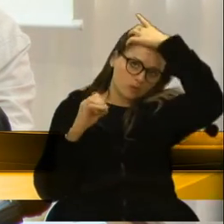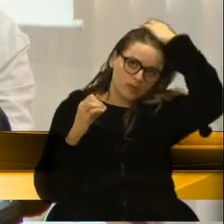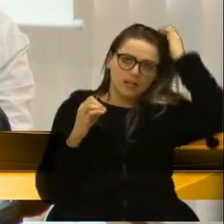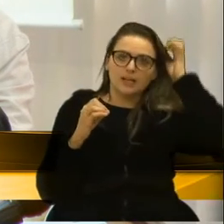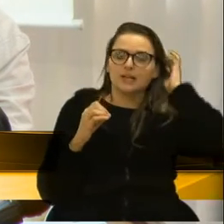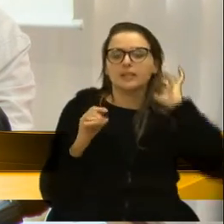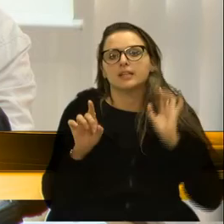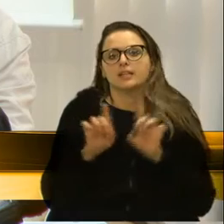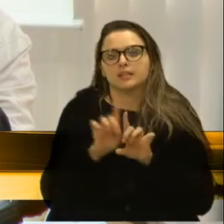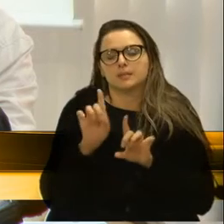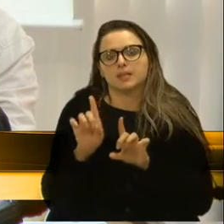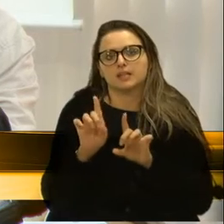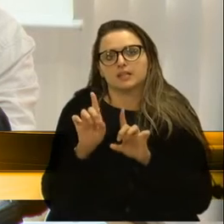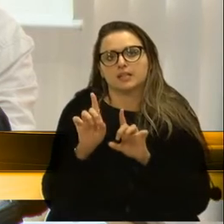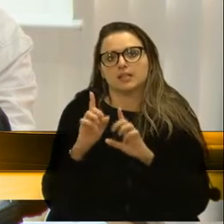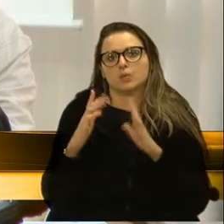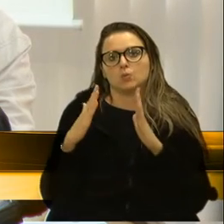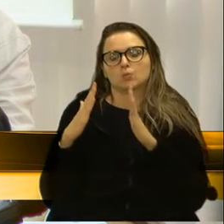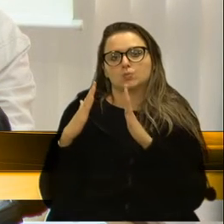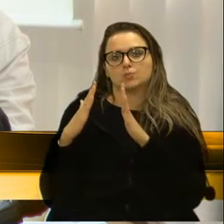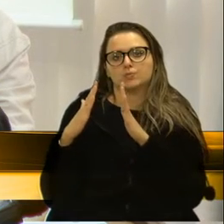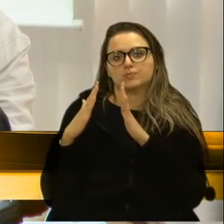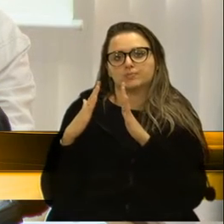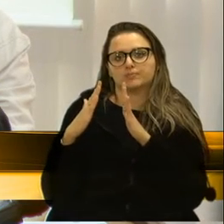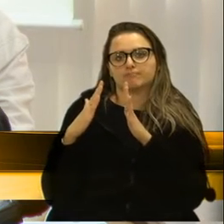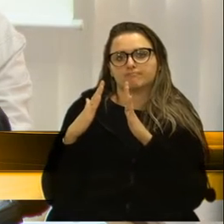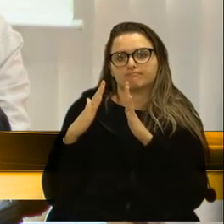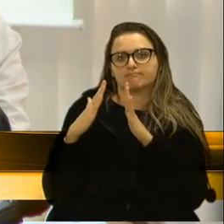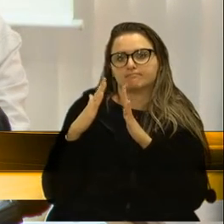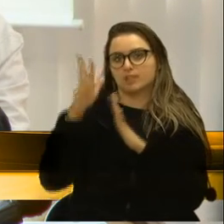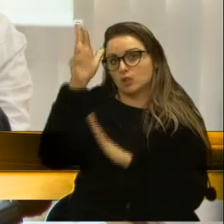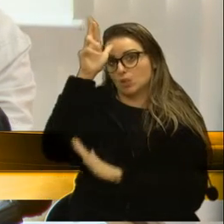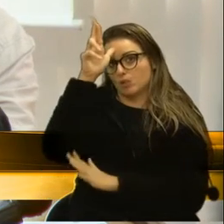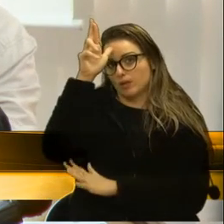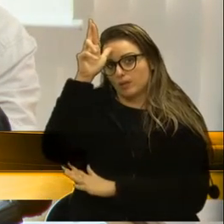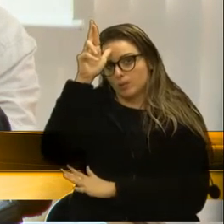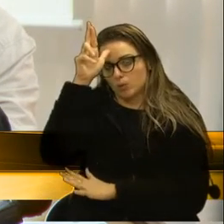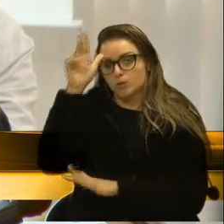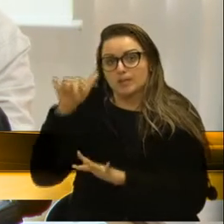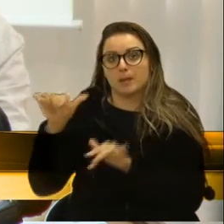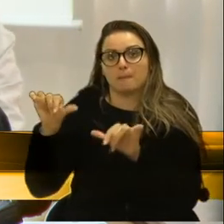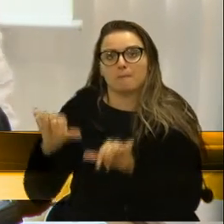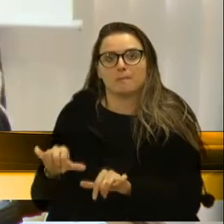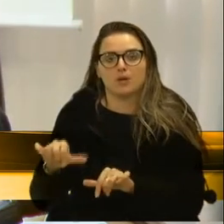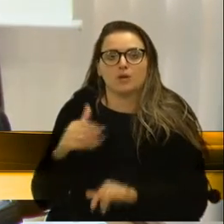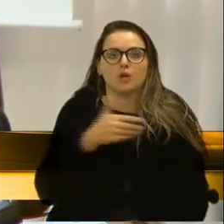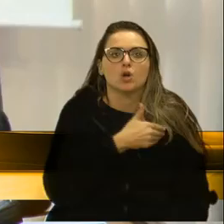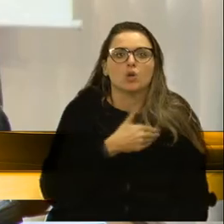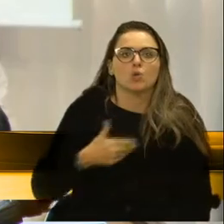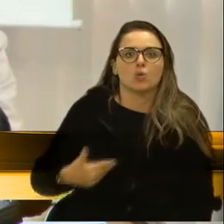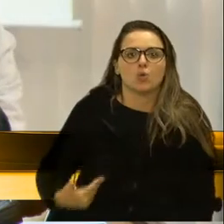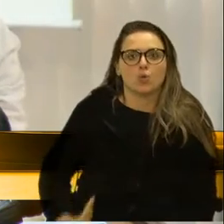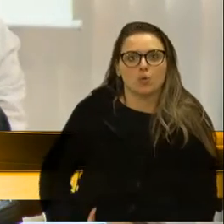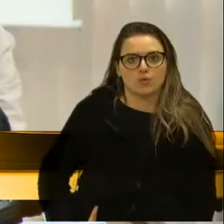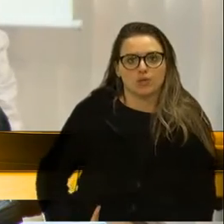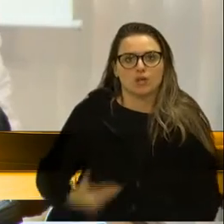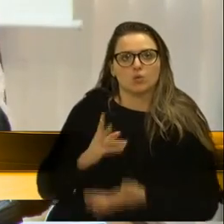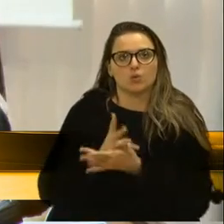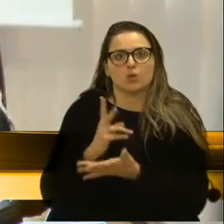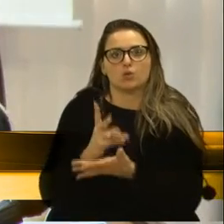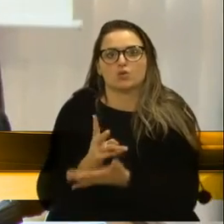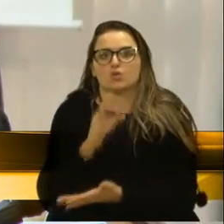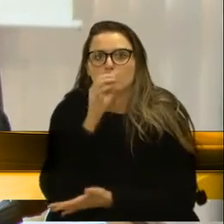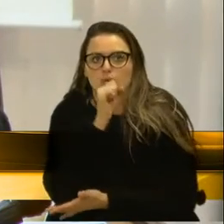região de Novo Hamburgo, que está pior do que nós aqui. Certo? Então, o governador amarelou. Ele manteve no